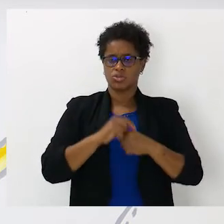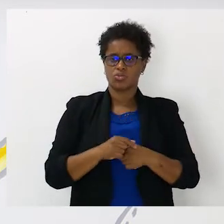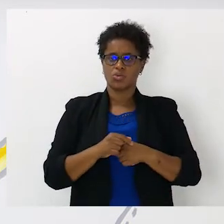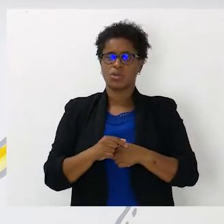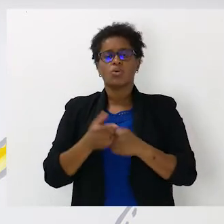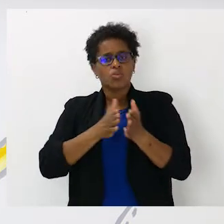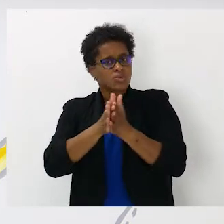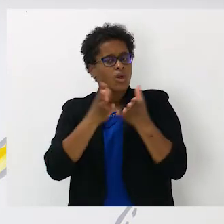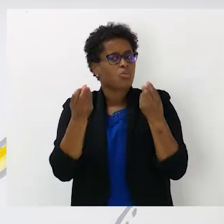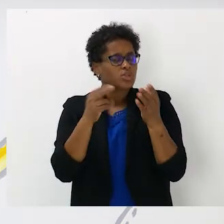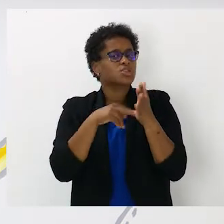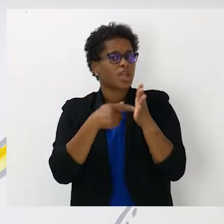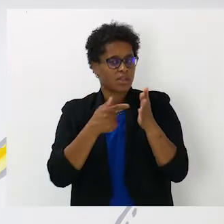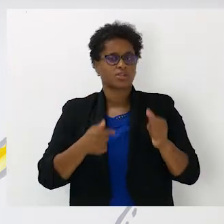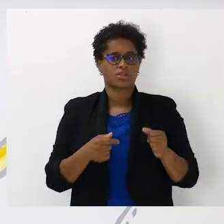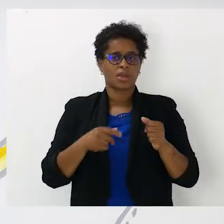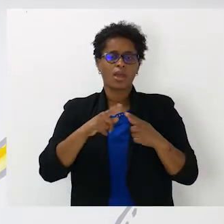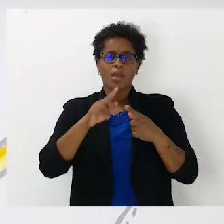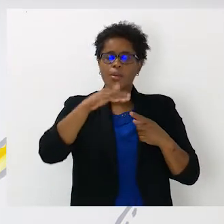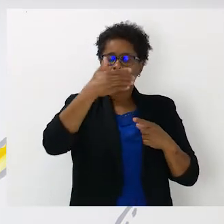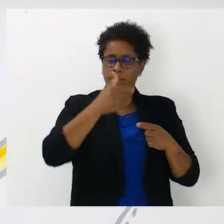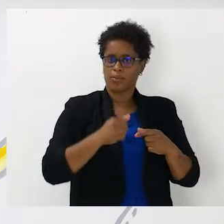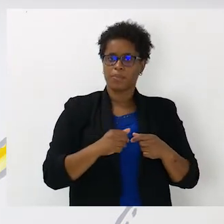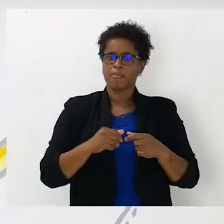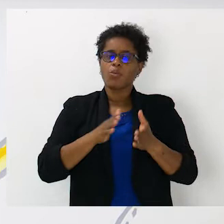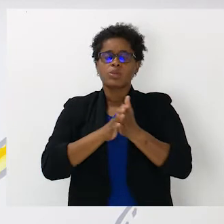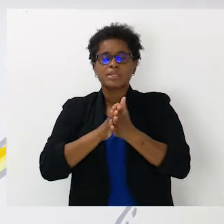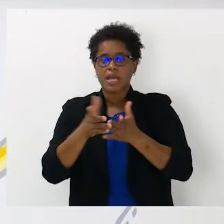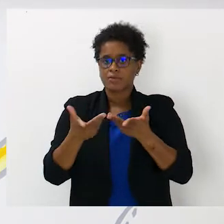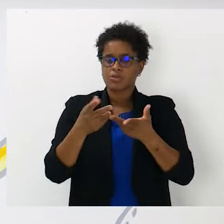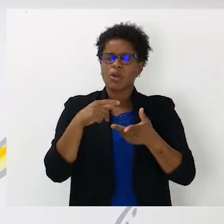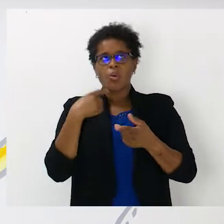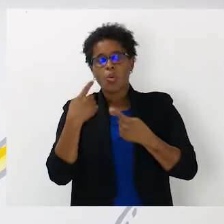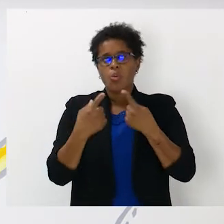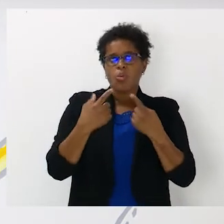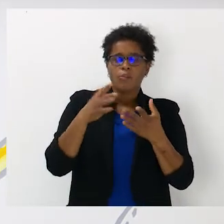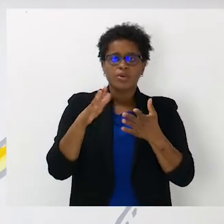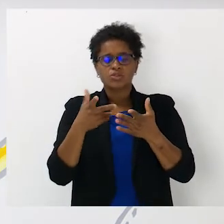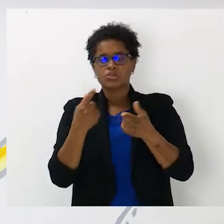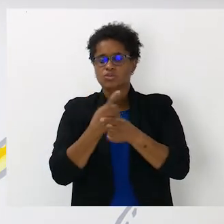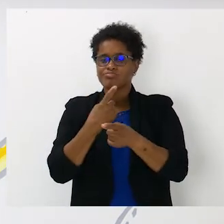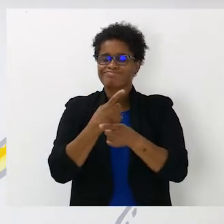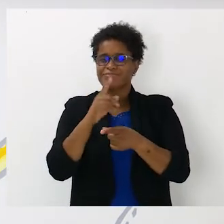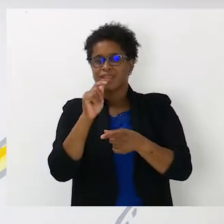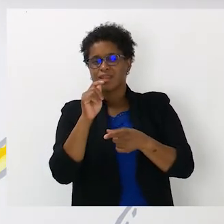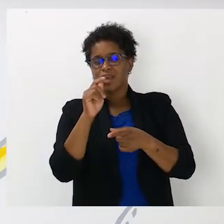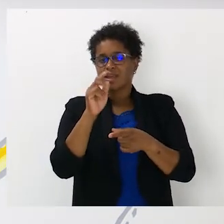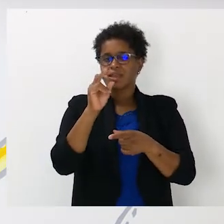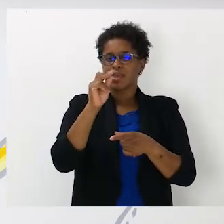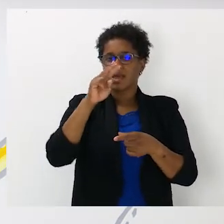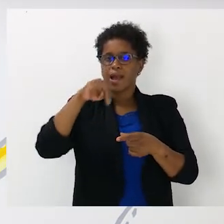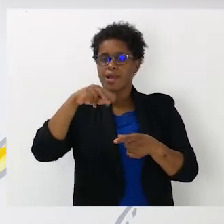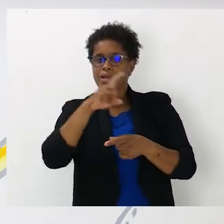Usavam várias técnicas. Em primeiro lugar, utilizavam uma espécie de azol